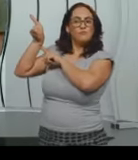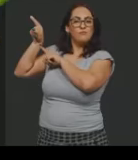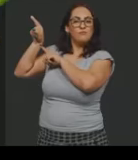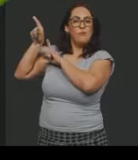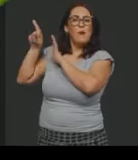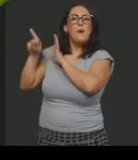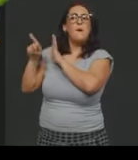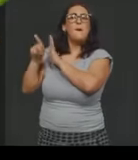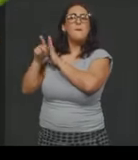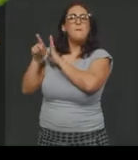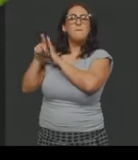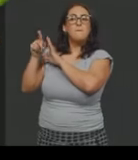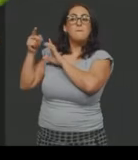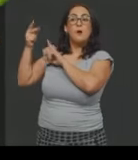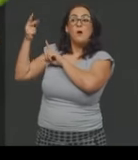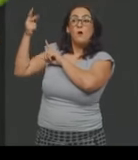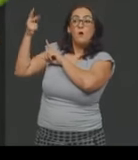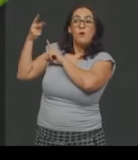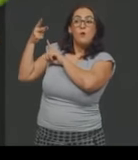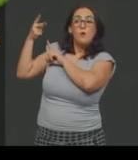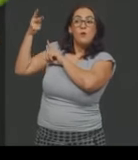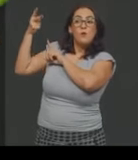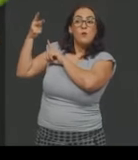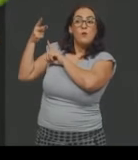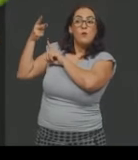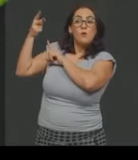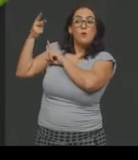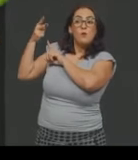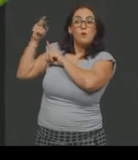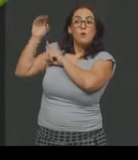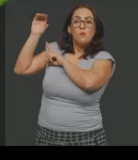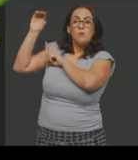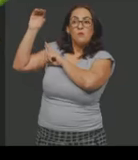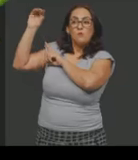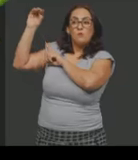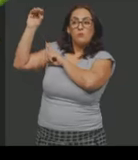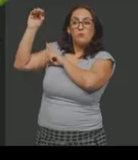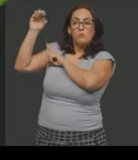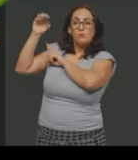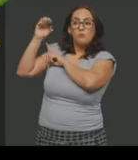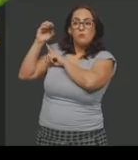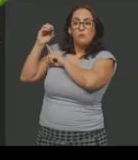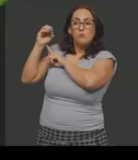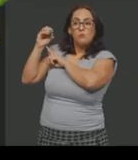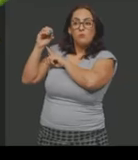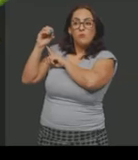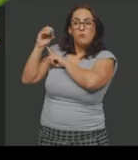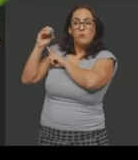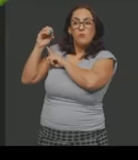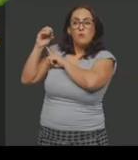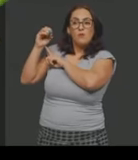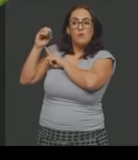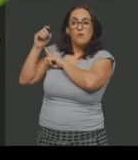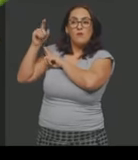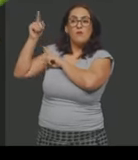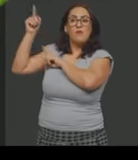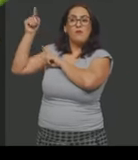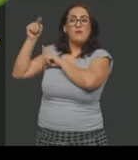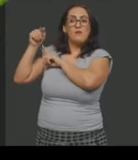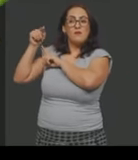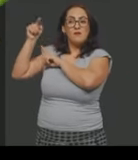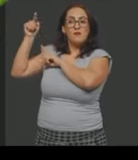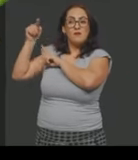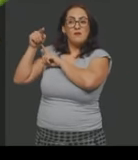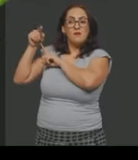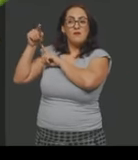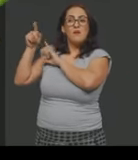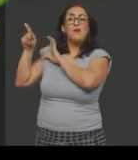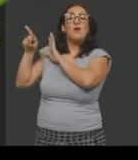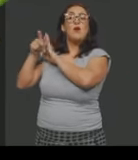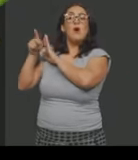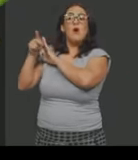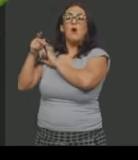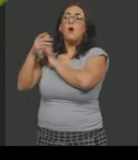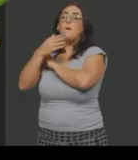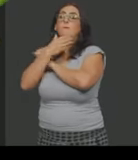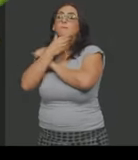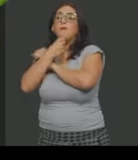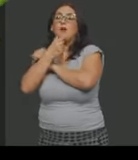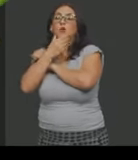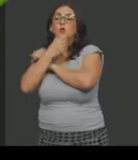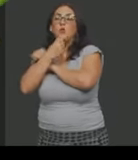anterídeo, que vai produzir os anterozoides. E o gametângio feminino, que